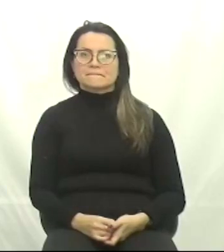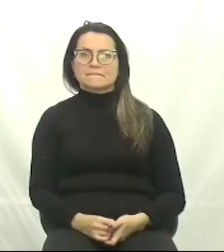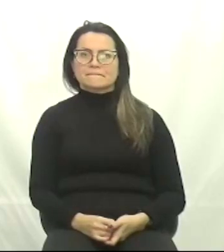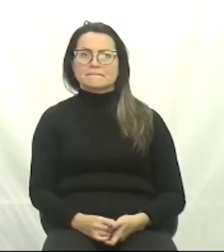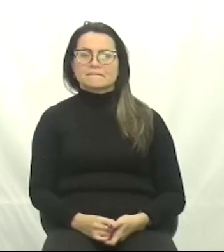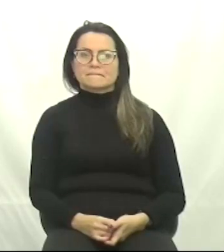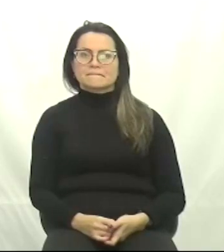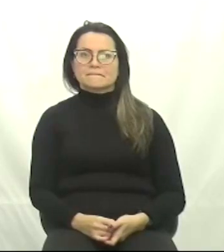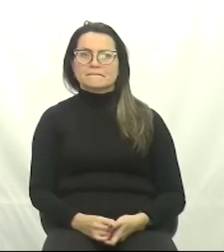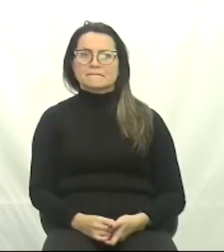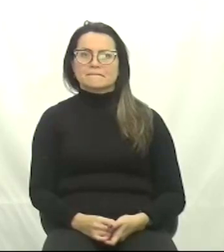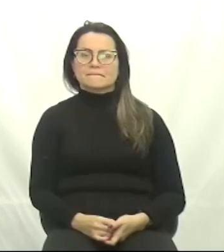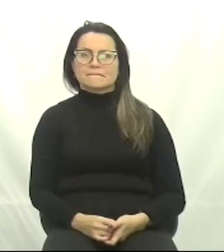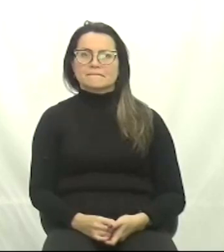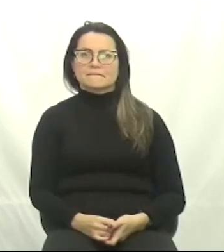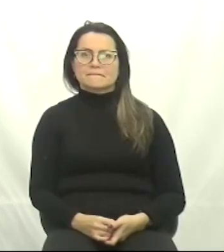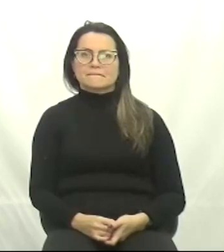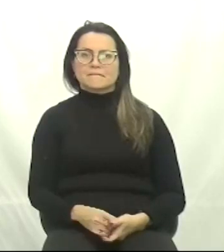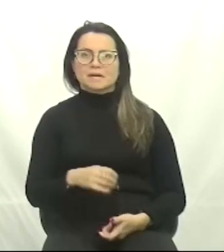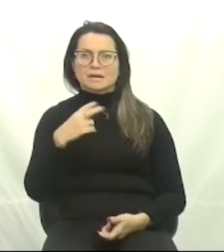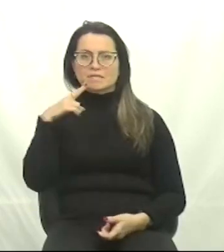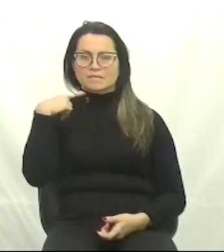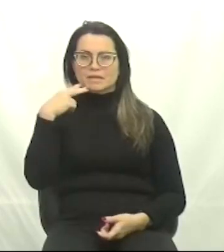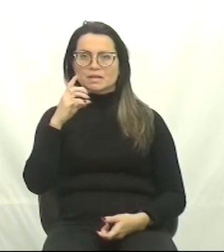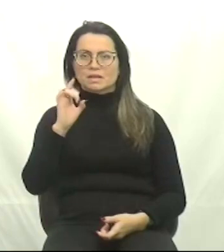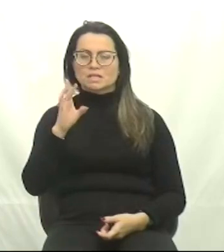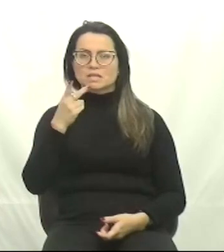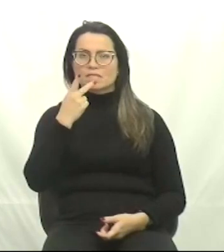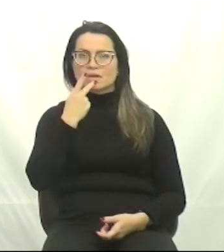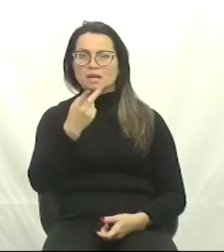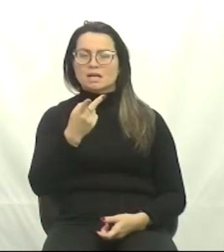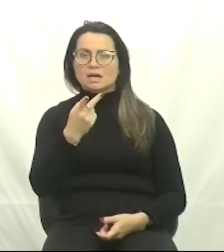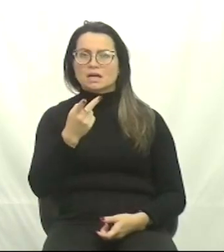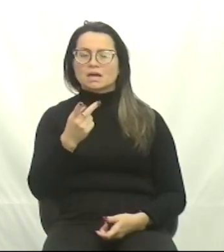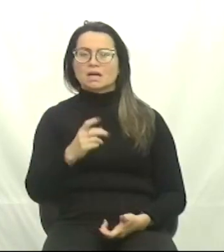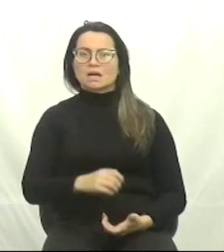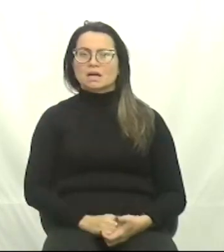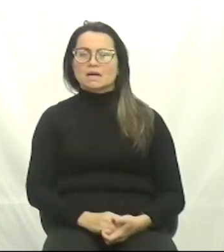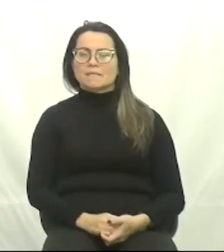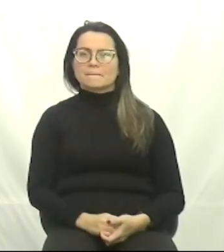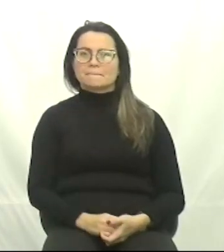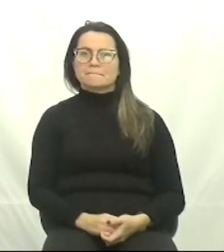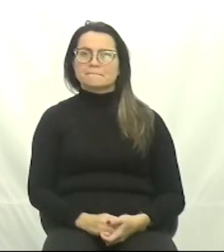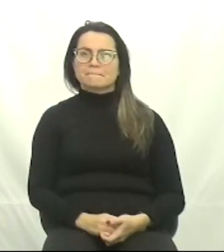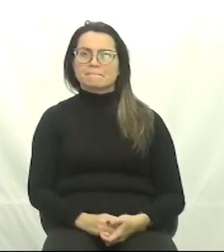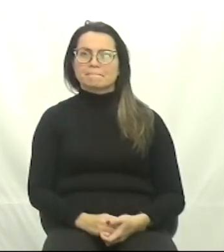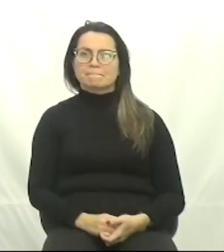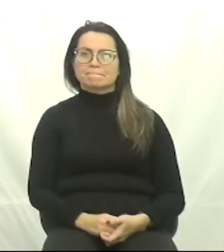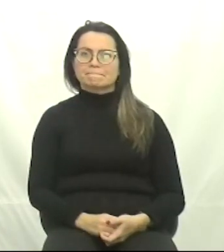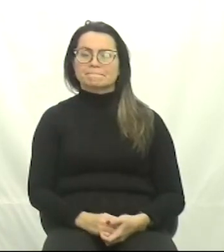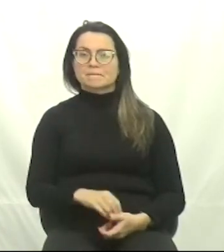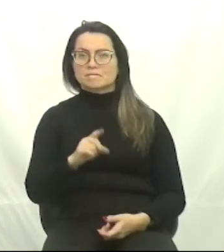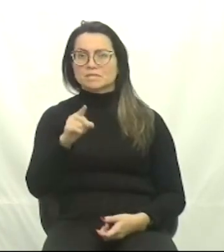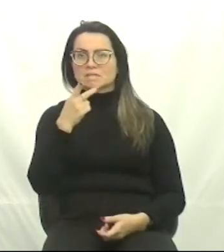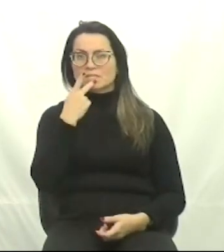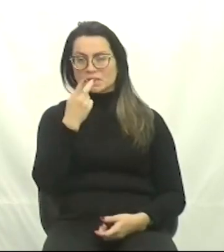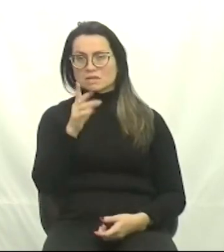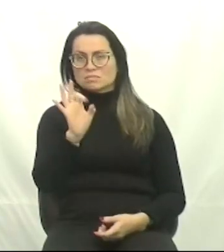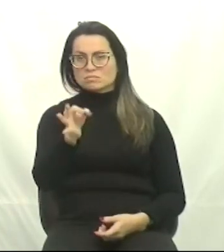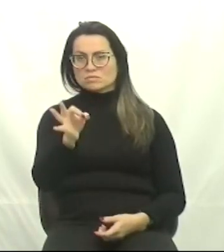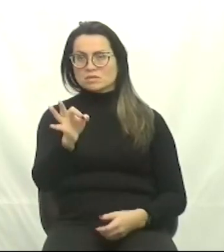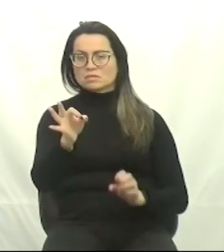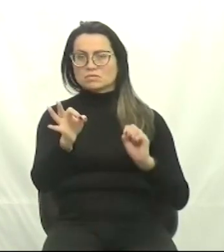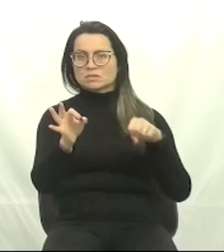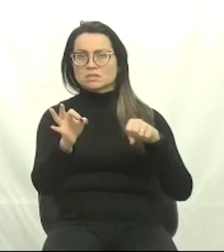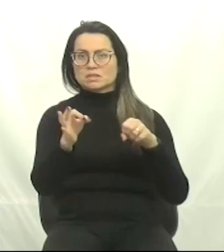Vereadora, eu só quero contribuir com a sua falação. Você está falando corretamente. Eu